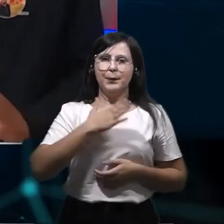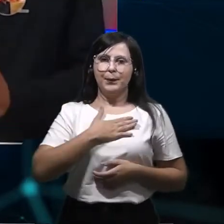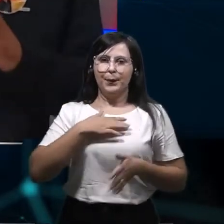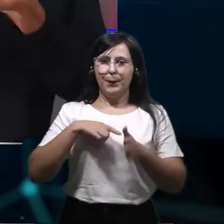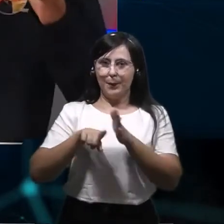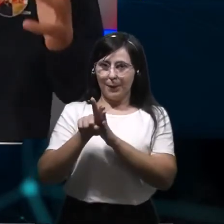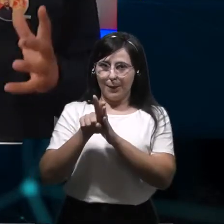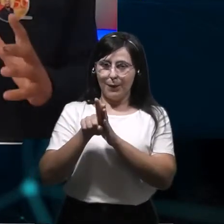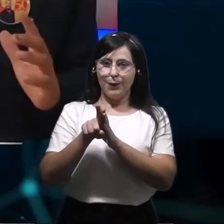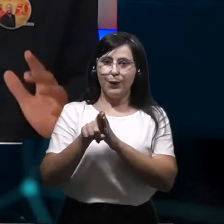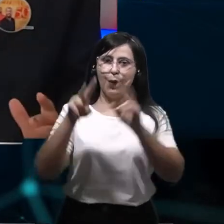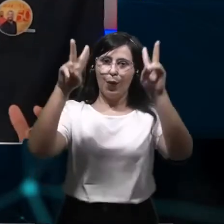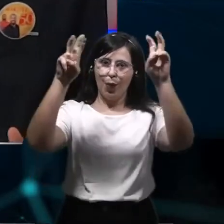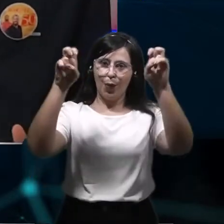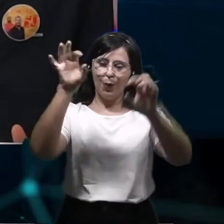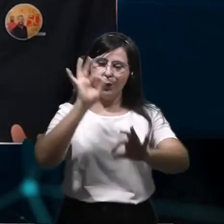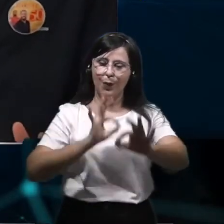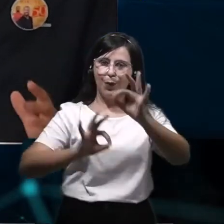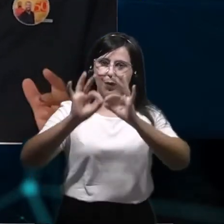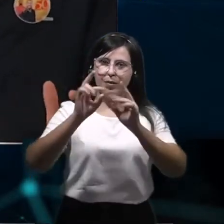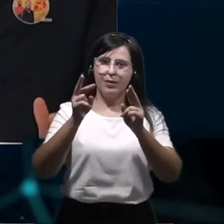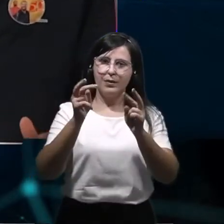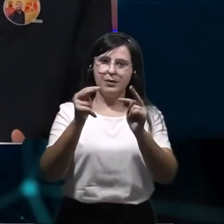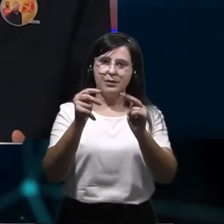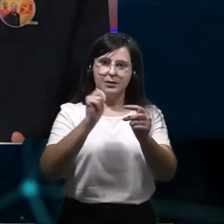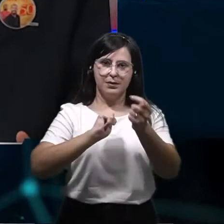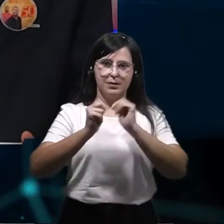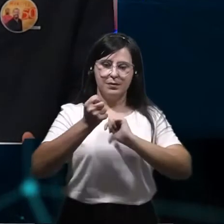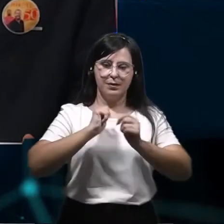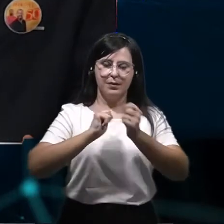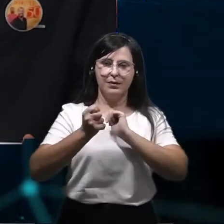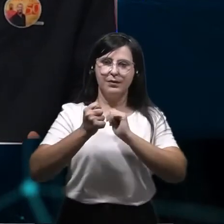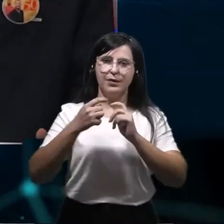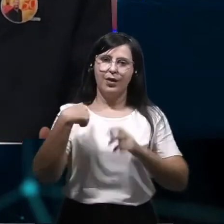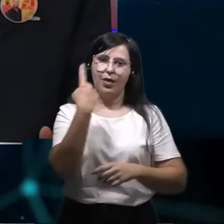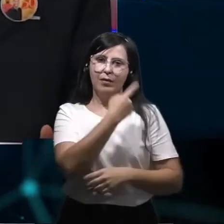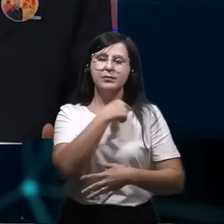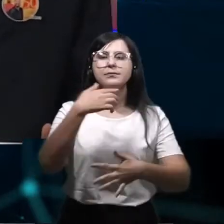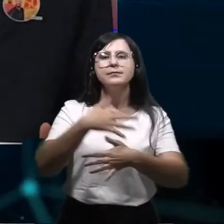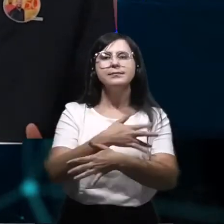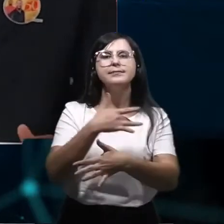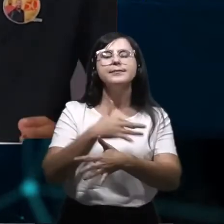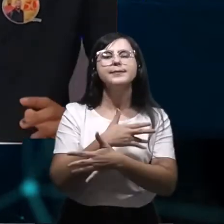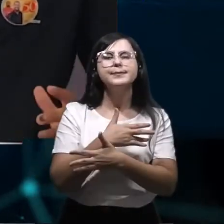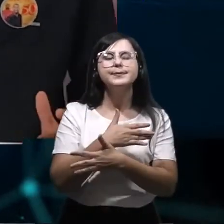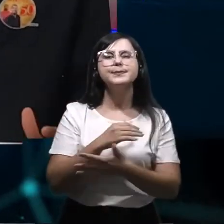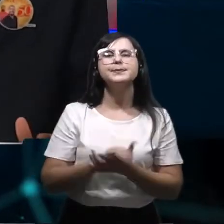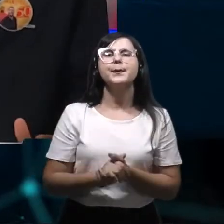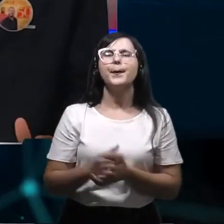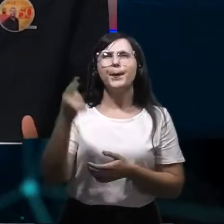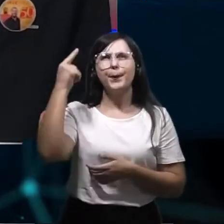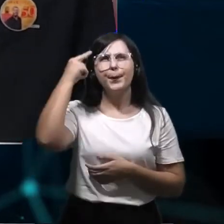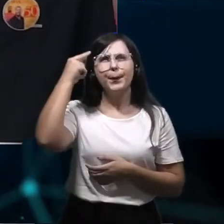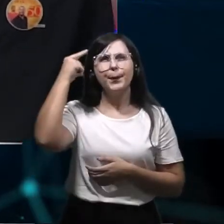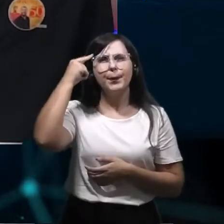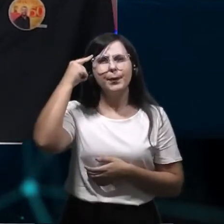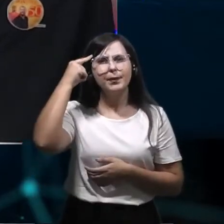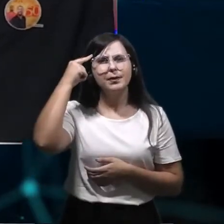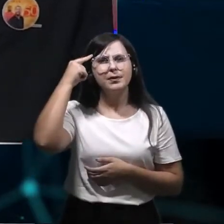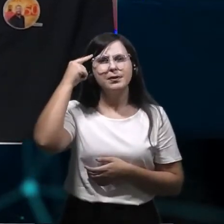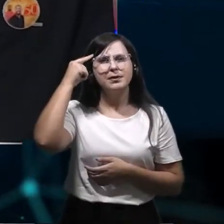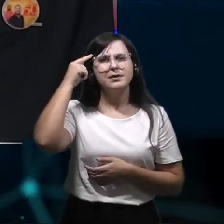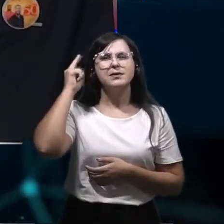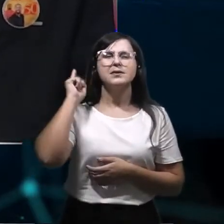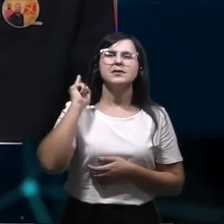da organização administrativa do Brejo Amado de Deus, tá ok? Tendo em vista, né, que a